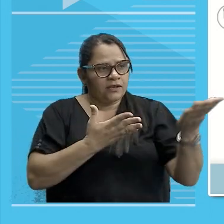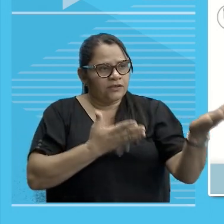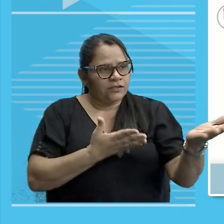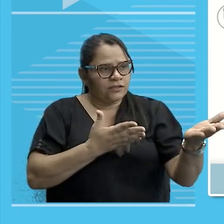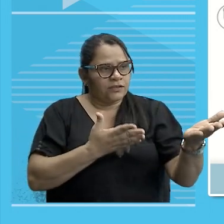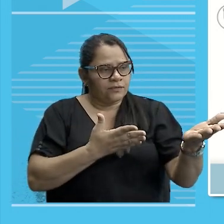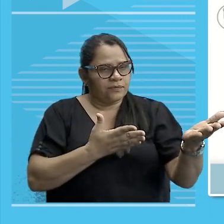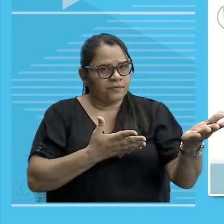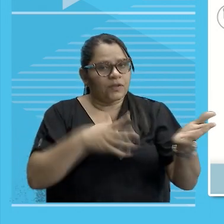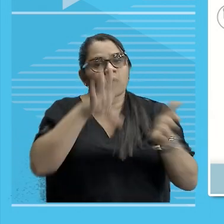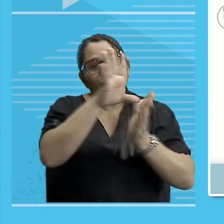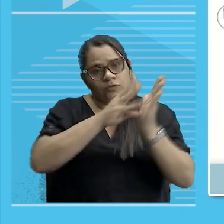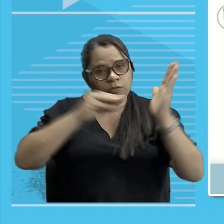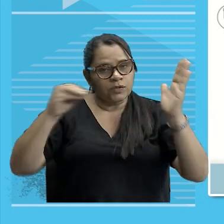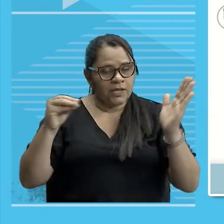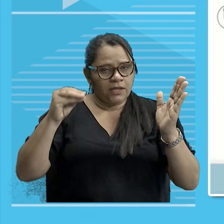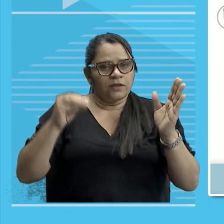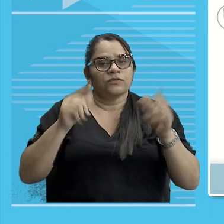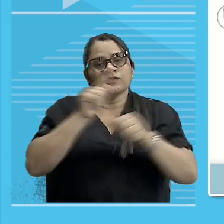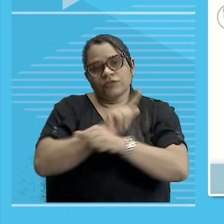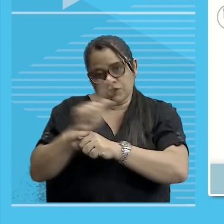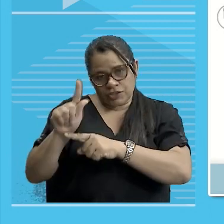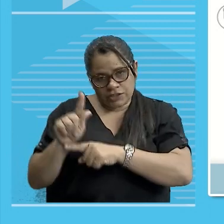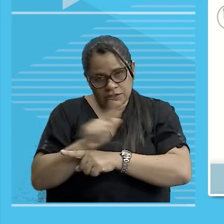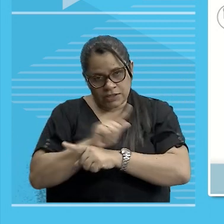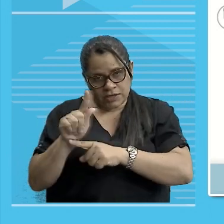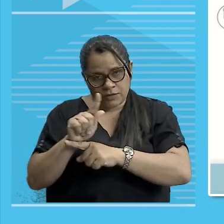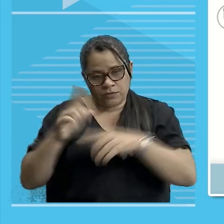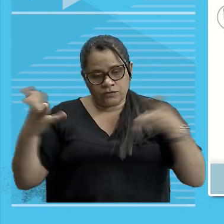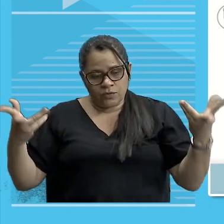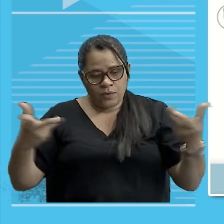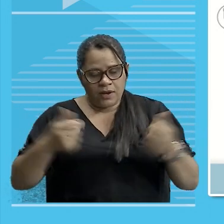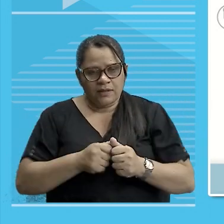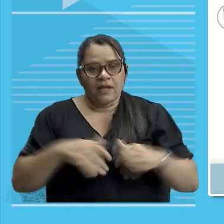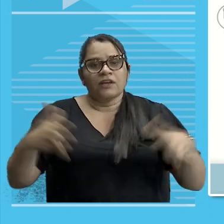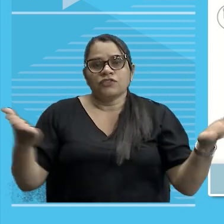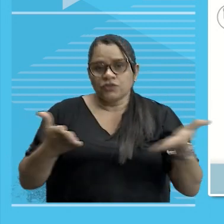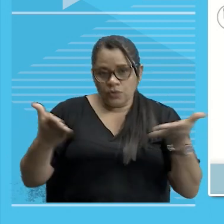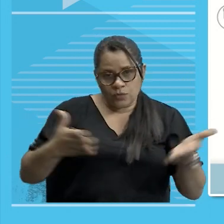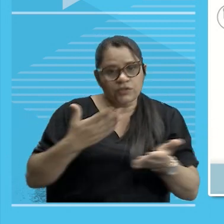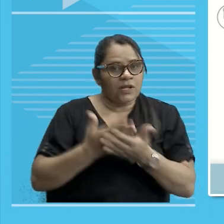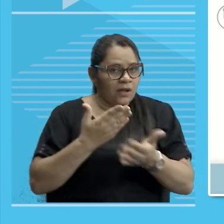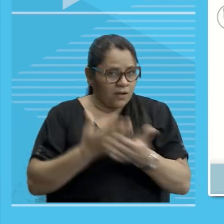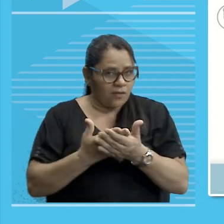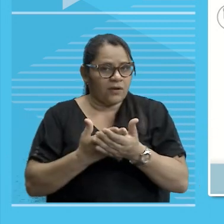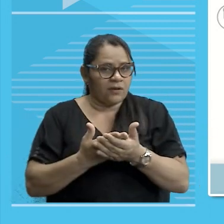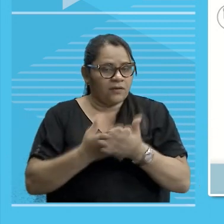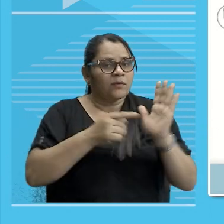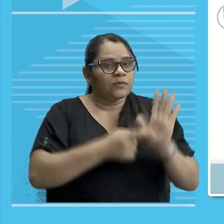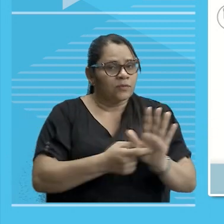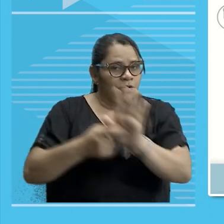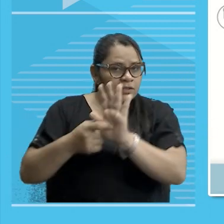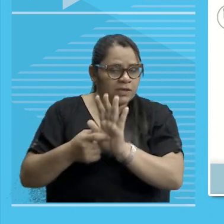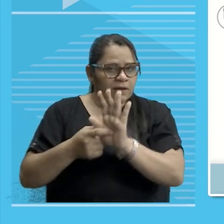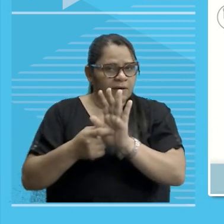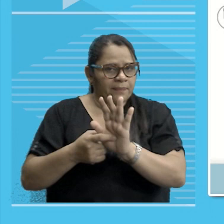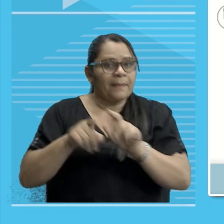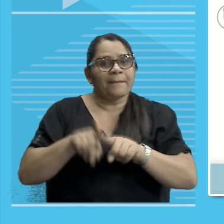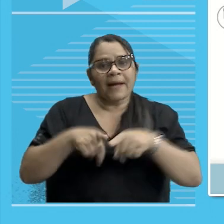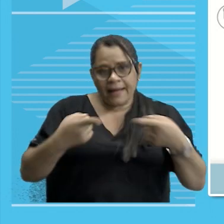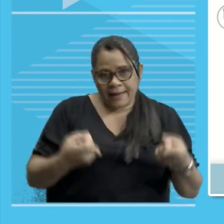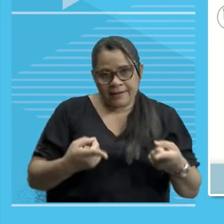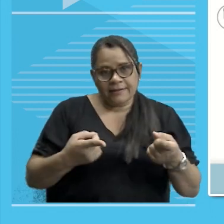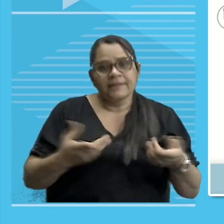gestão de qualidade Nesta aula a gente vai fazer isso porém nós vamos fazer uma revisão